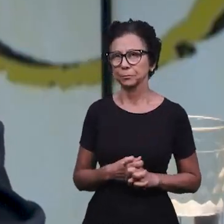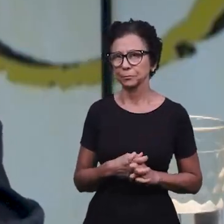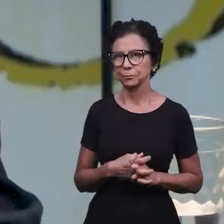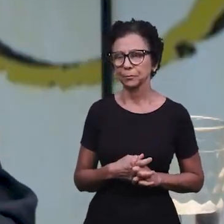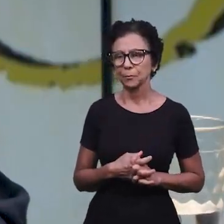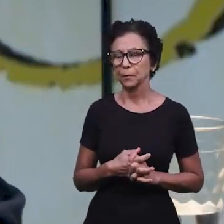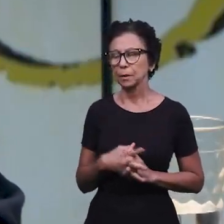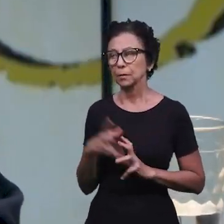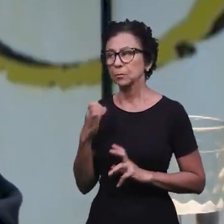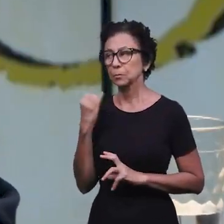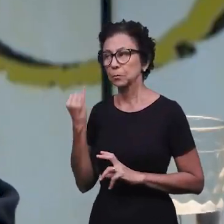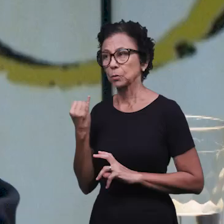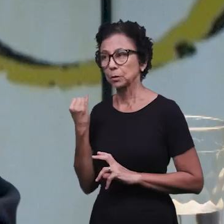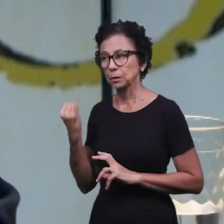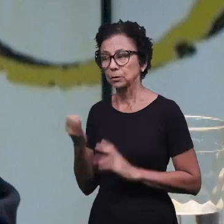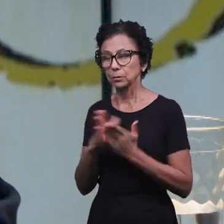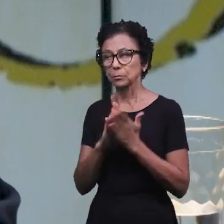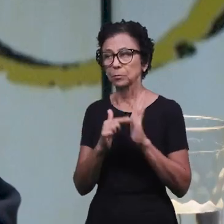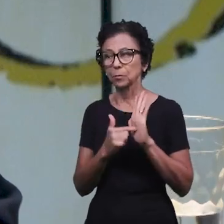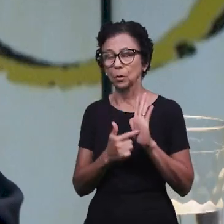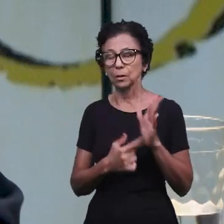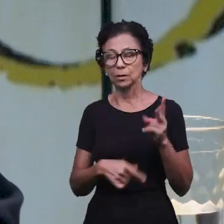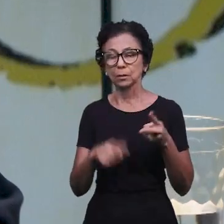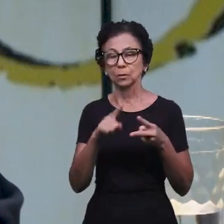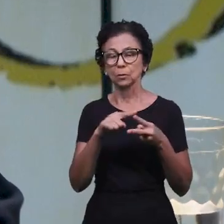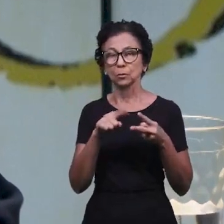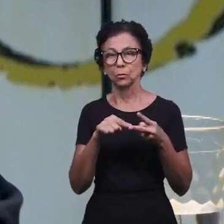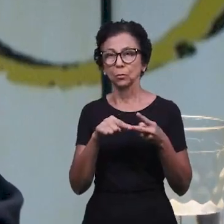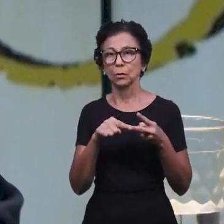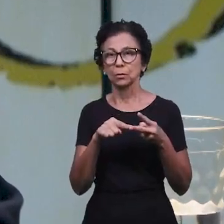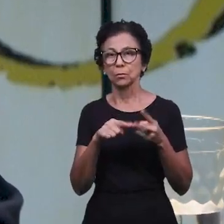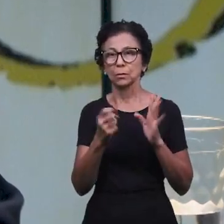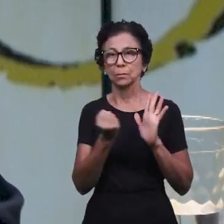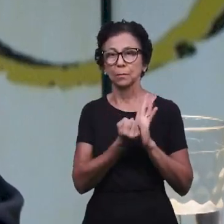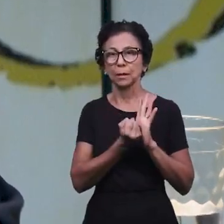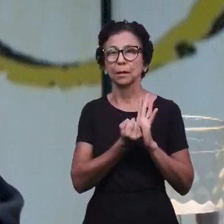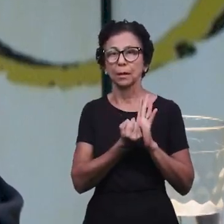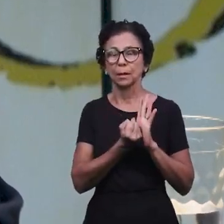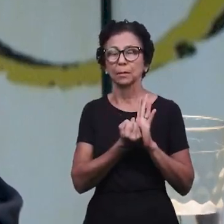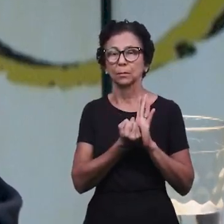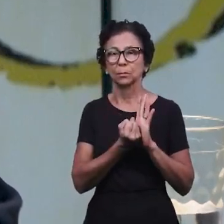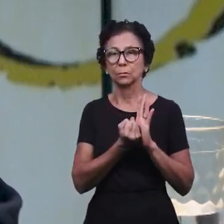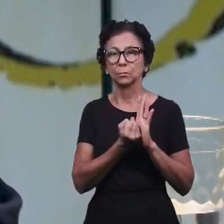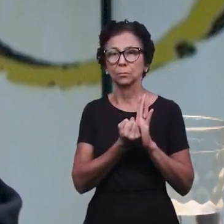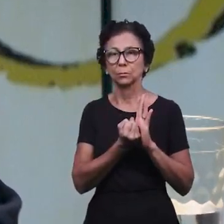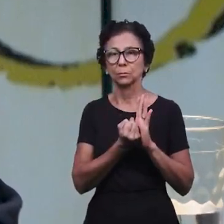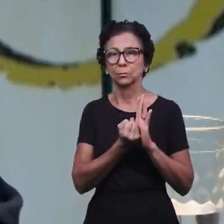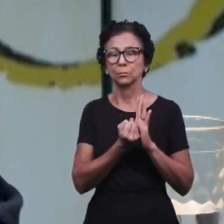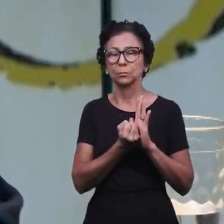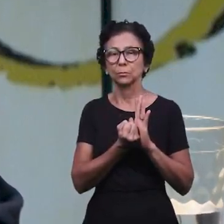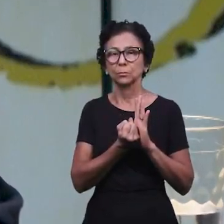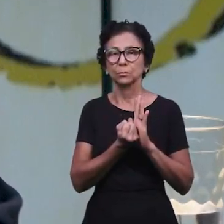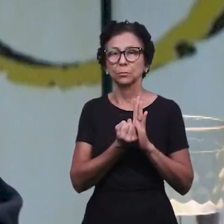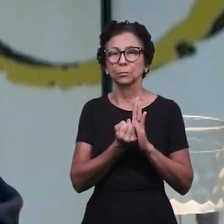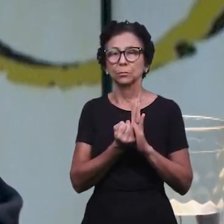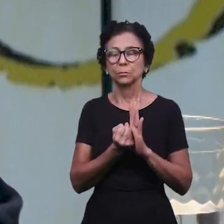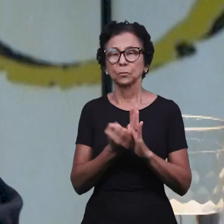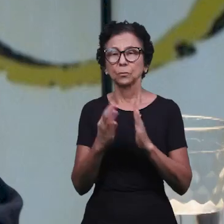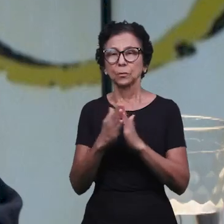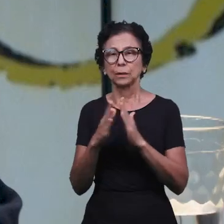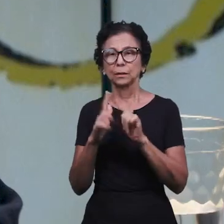palavra porque ela fala dos dois elementos que marcaram a igreja vitoriosa. E esses